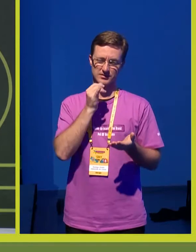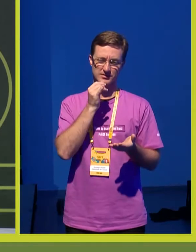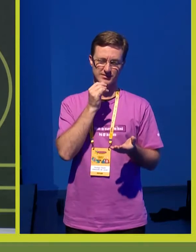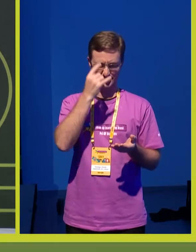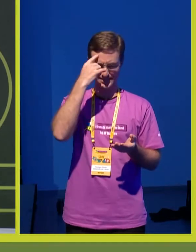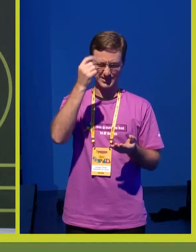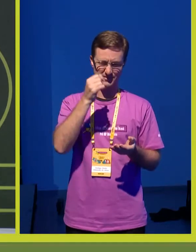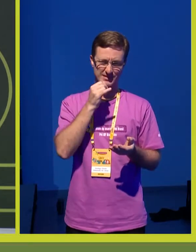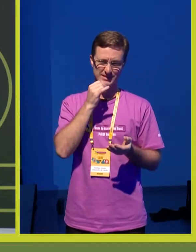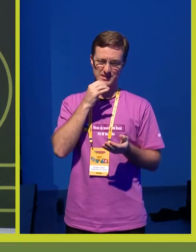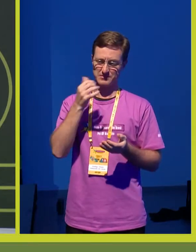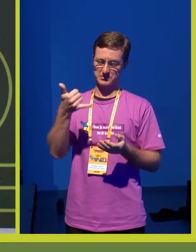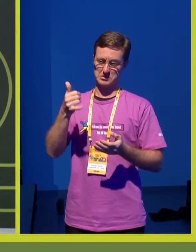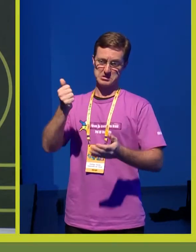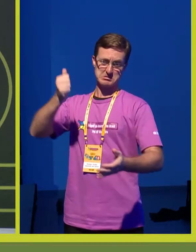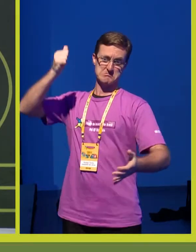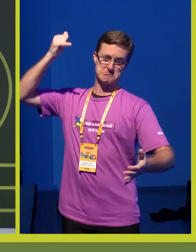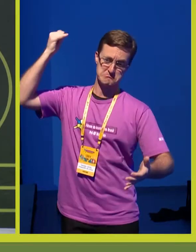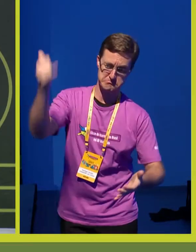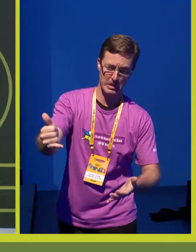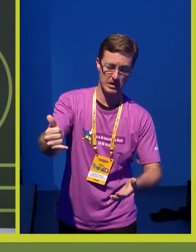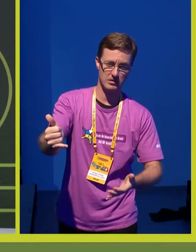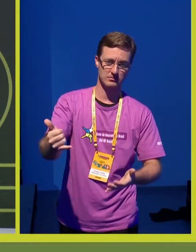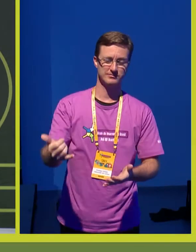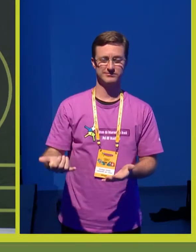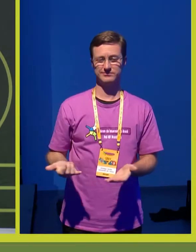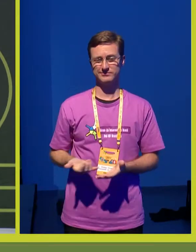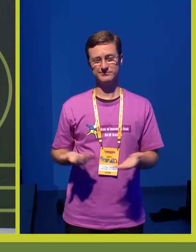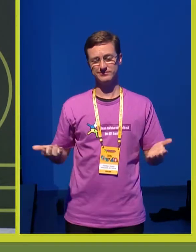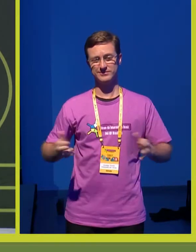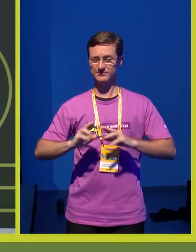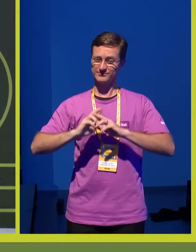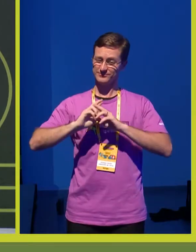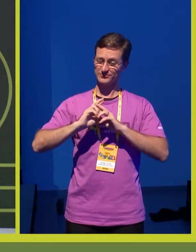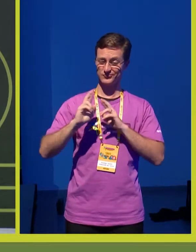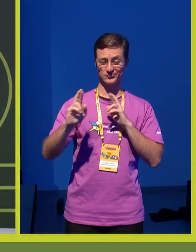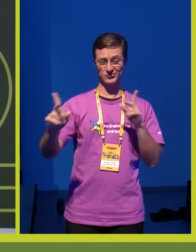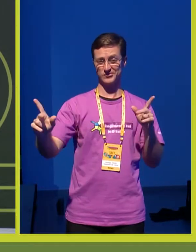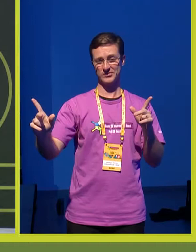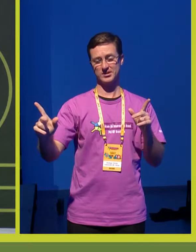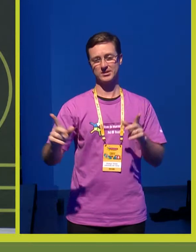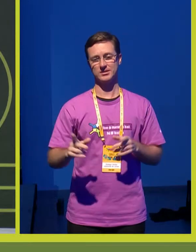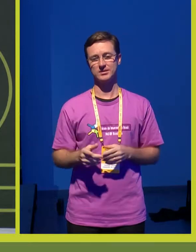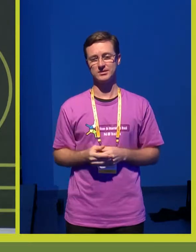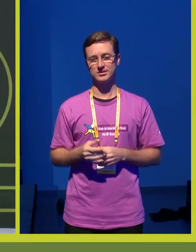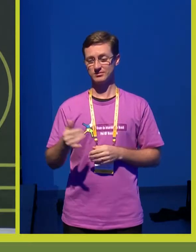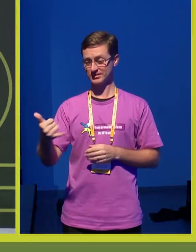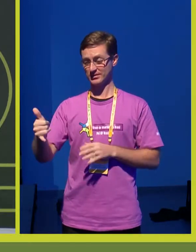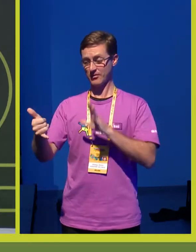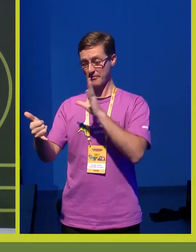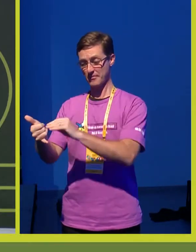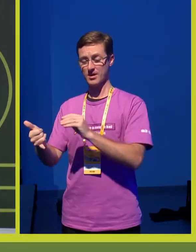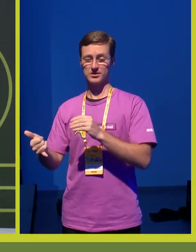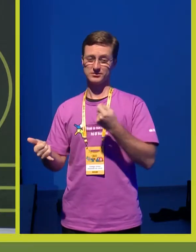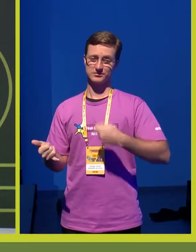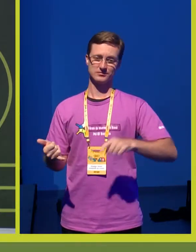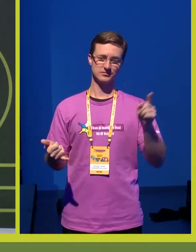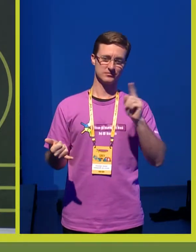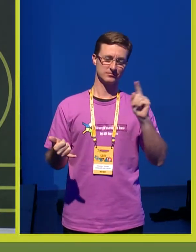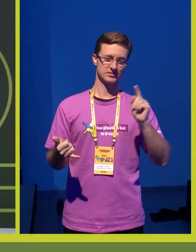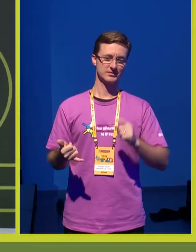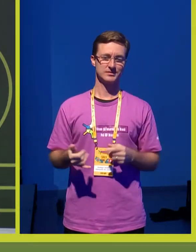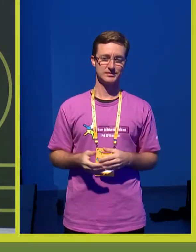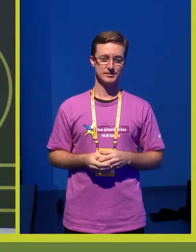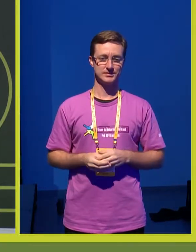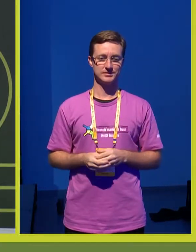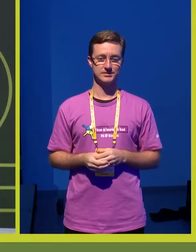falei é claro que óbvio que você não vai precisar mexer no celular de ninguém ou que não é tão exploratório